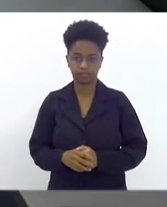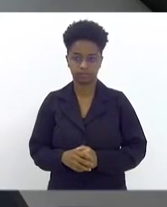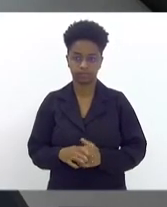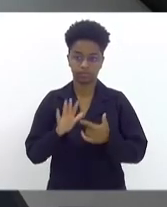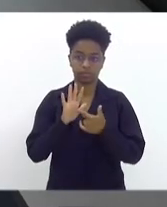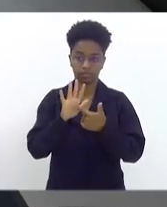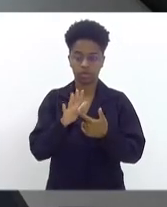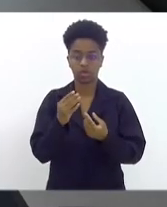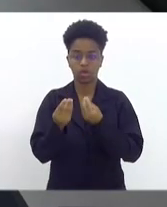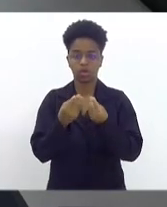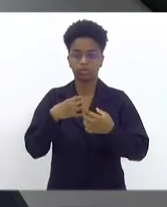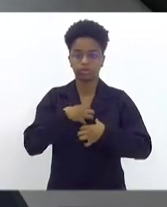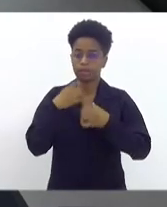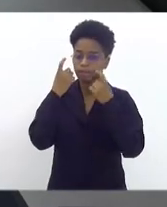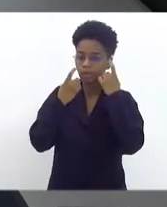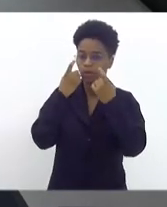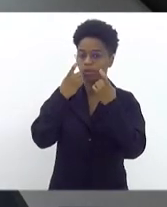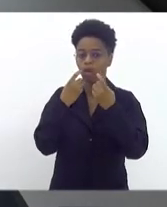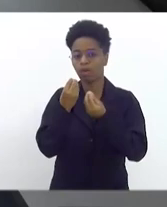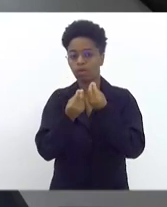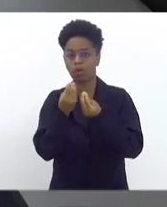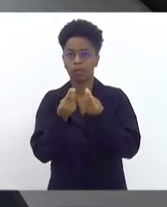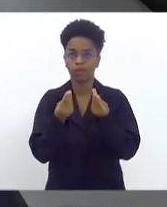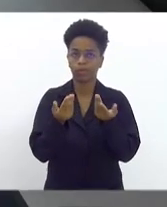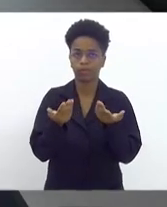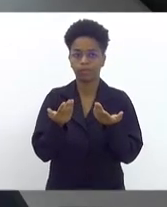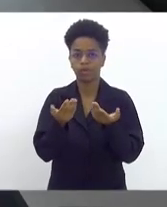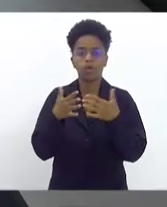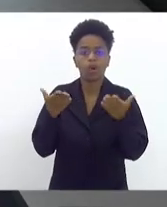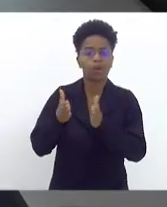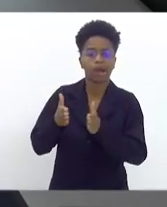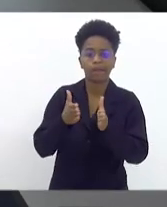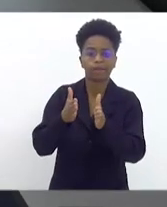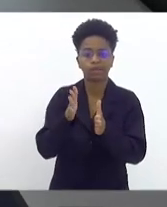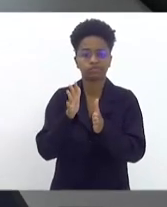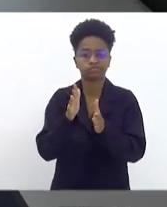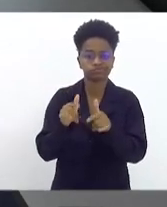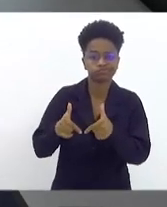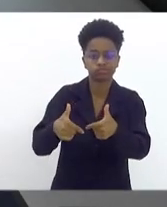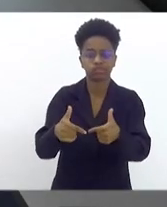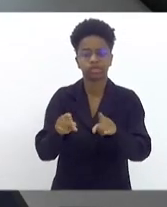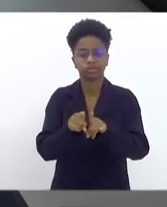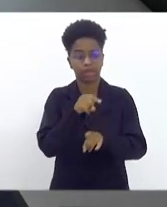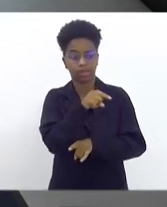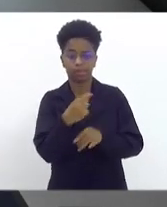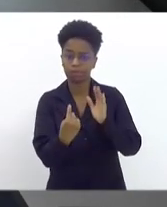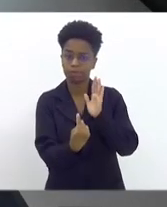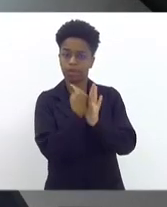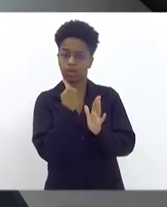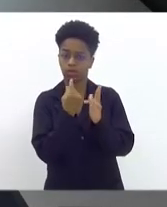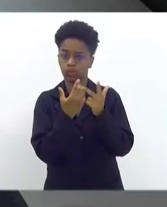nossas preocupações, o que, que a gente podia, por qual caminho a gente podia enveredar, ele me fez uma pergunta que eu